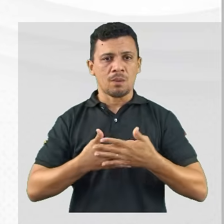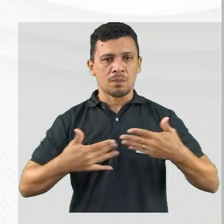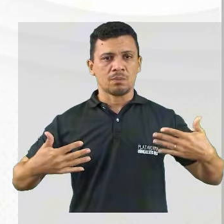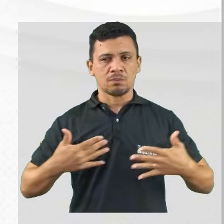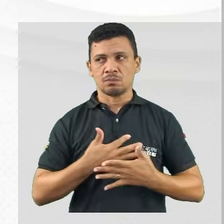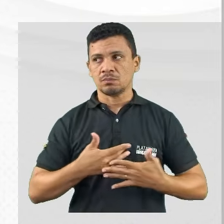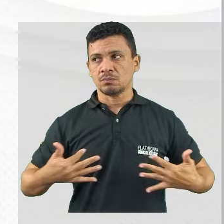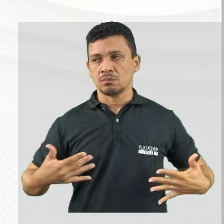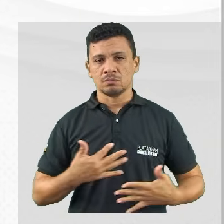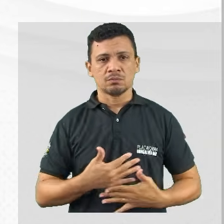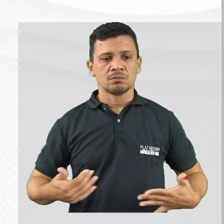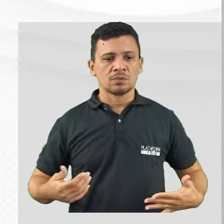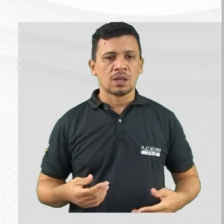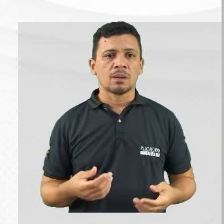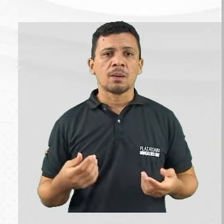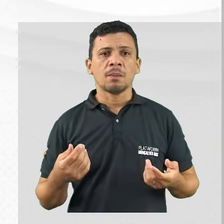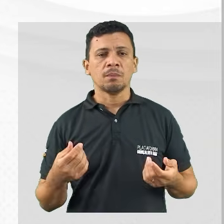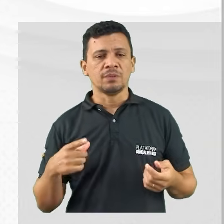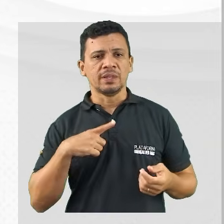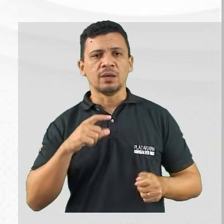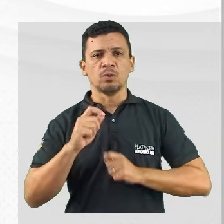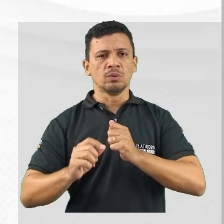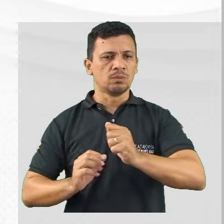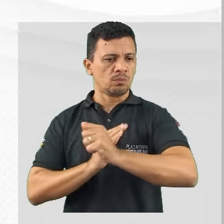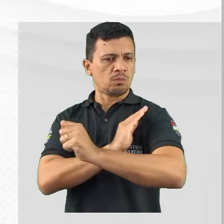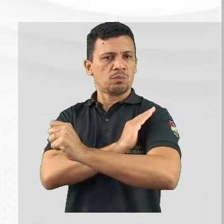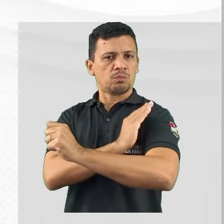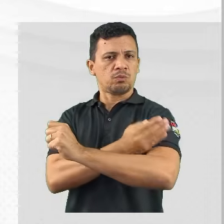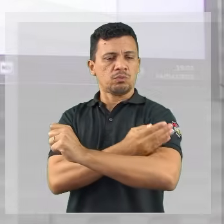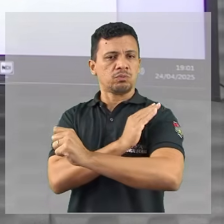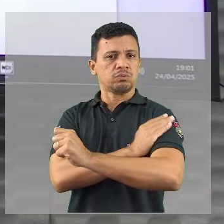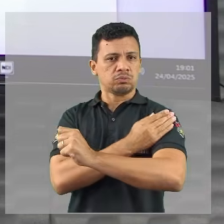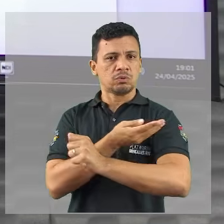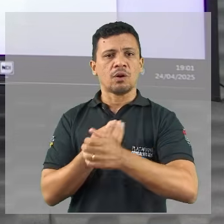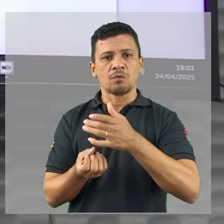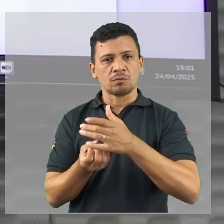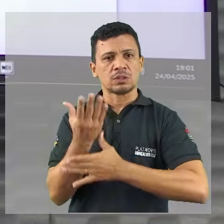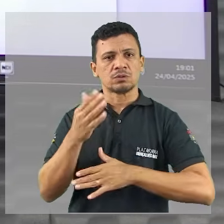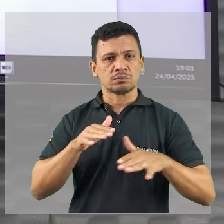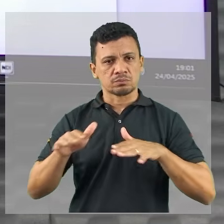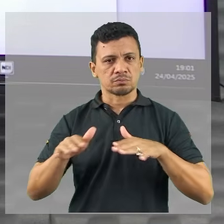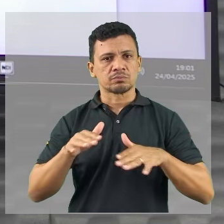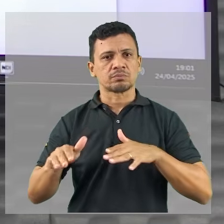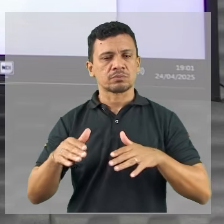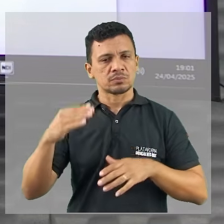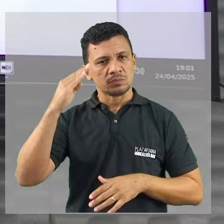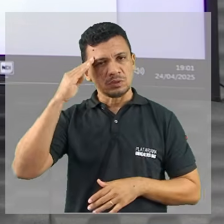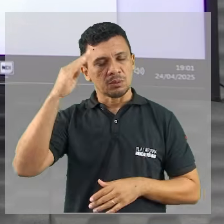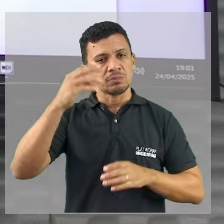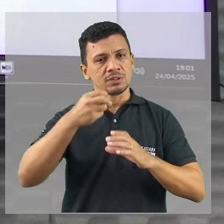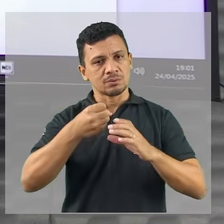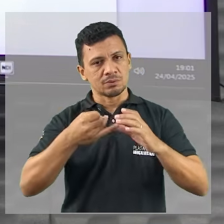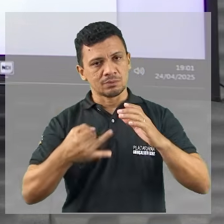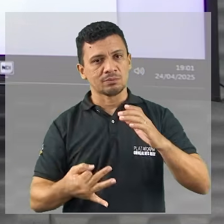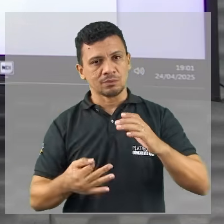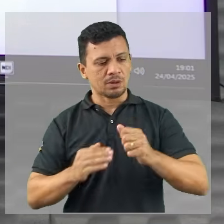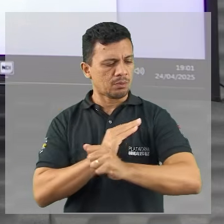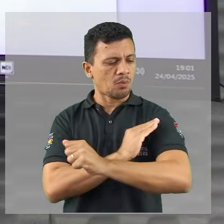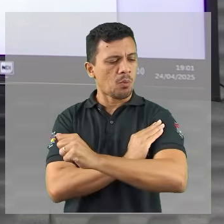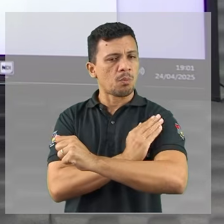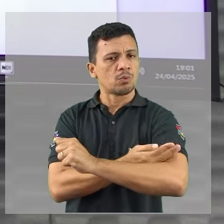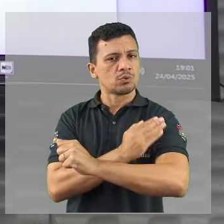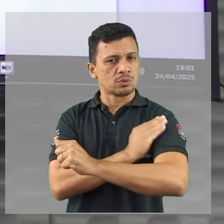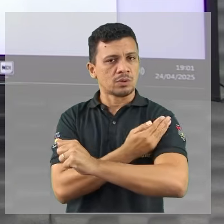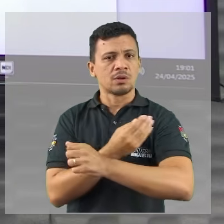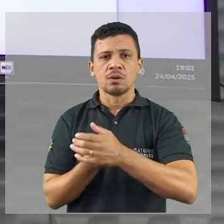a contração. E a contração vai gerar o movimento, que é a principal característica desse tecido muscular, que é a